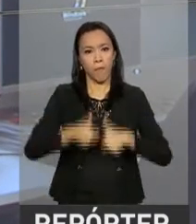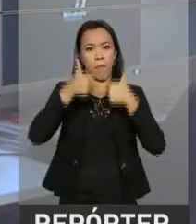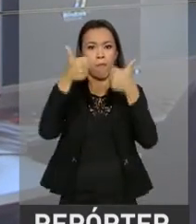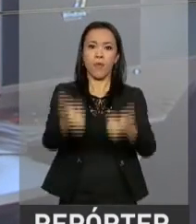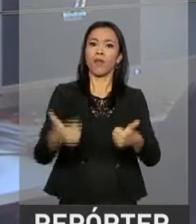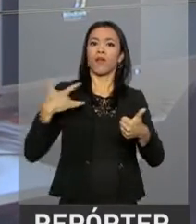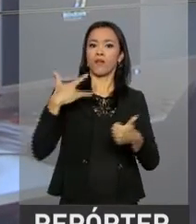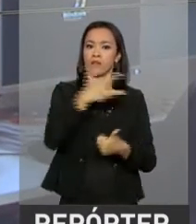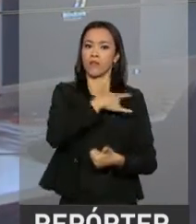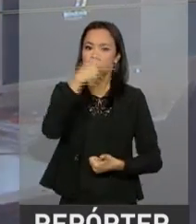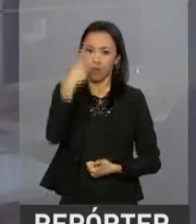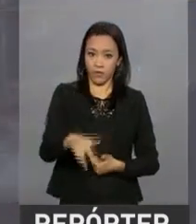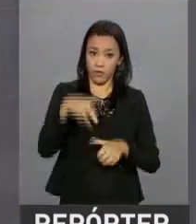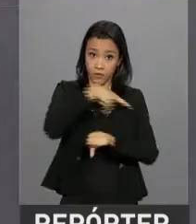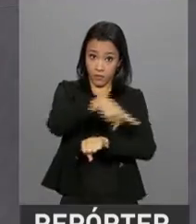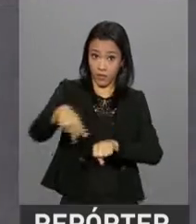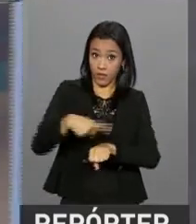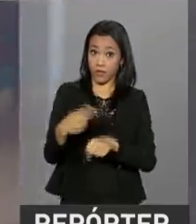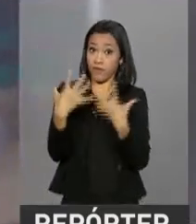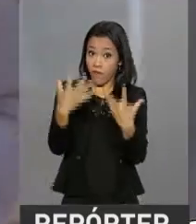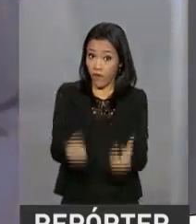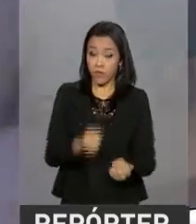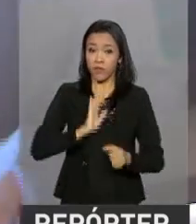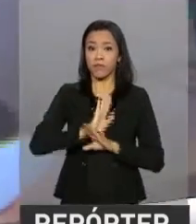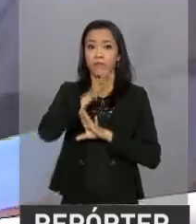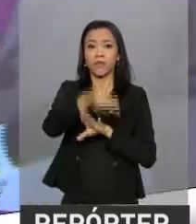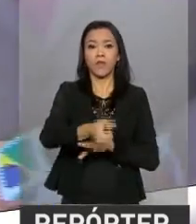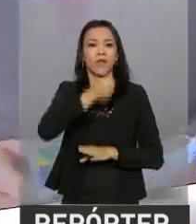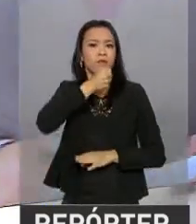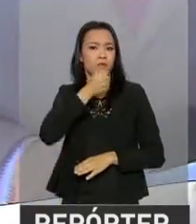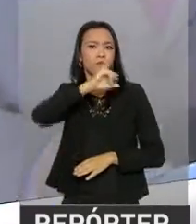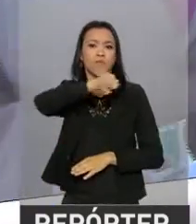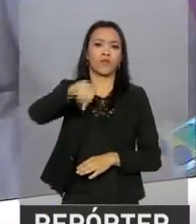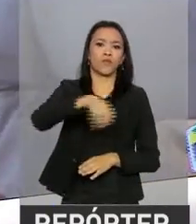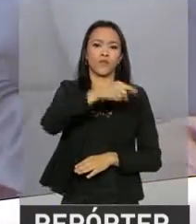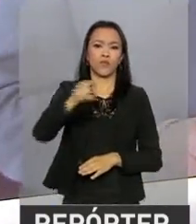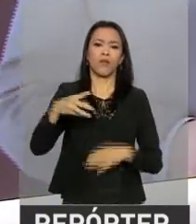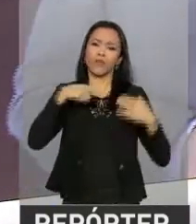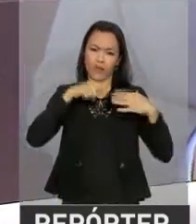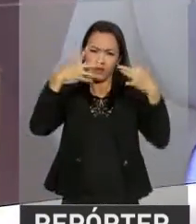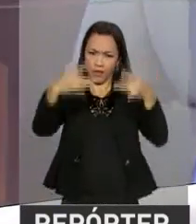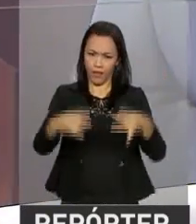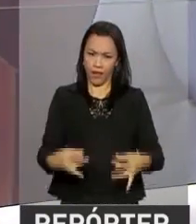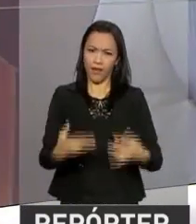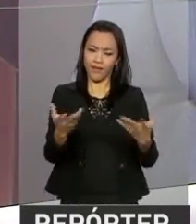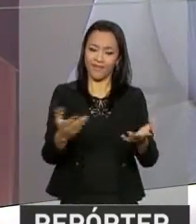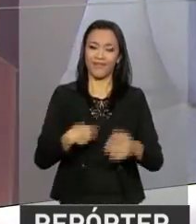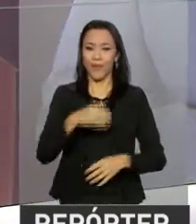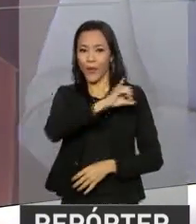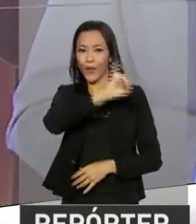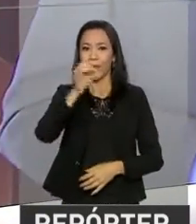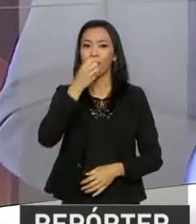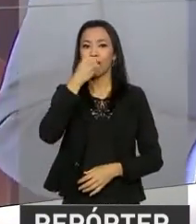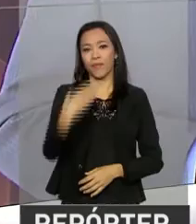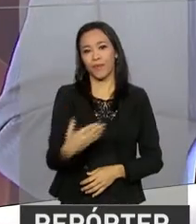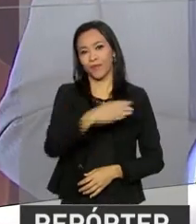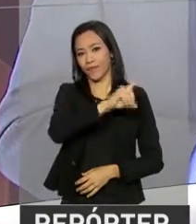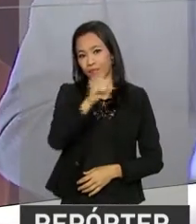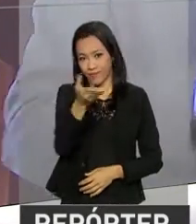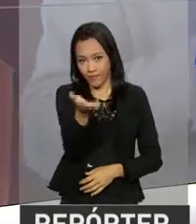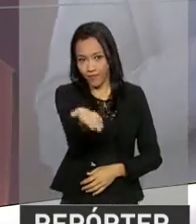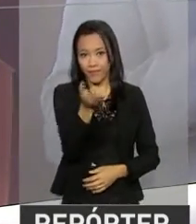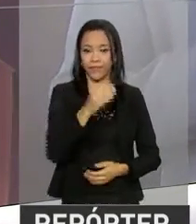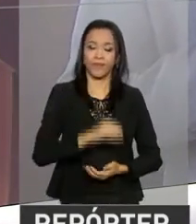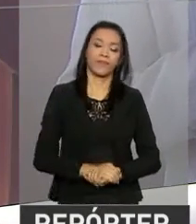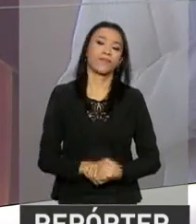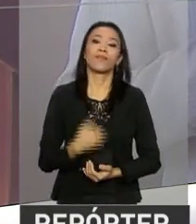saúde pública no país vamos falar ao vivo com João Pedro Neto que está no Palácio do Planalto e tem o detalhes para gente o João Pedro bom dia para você